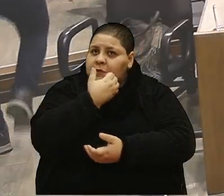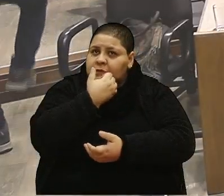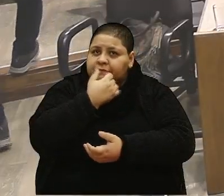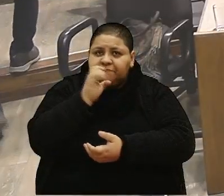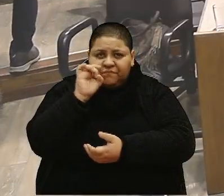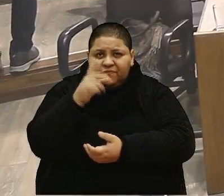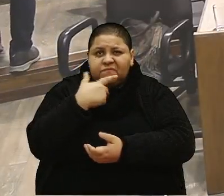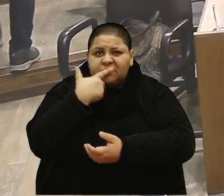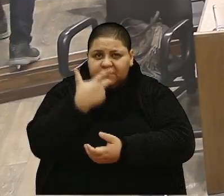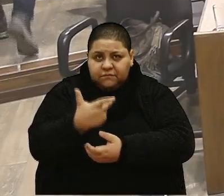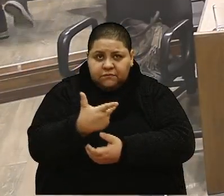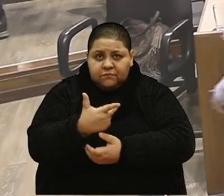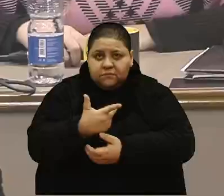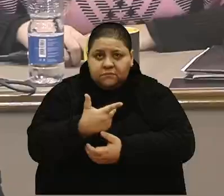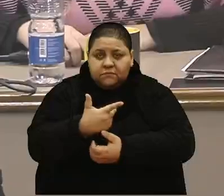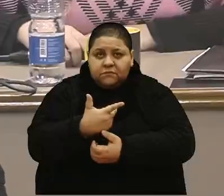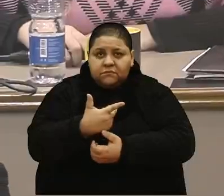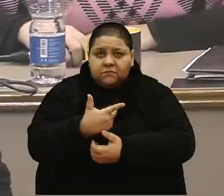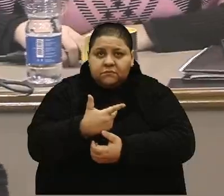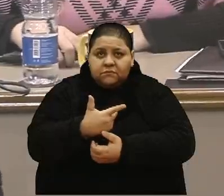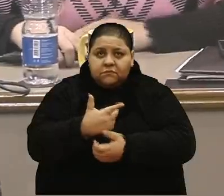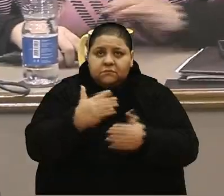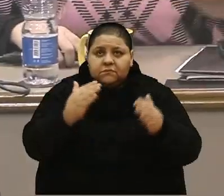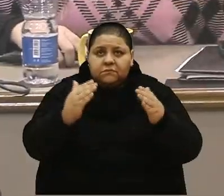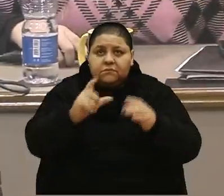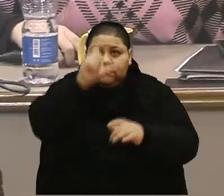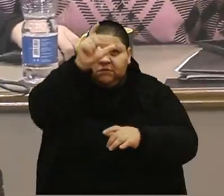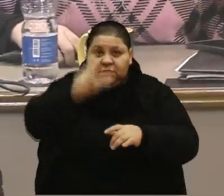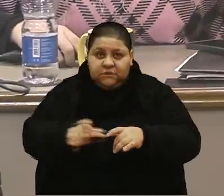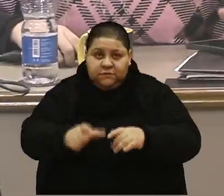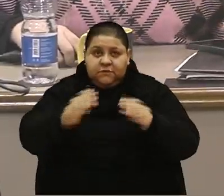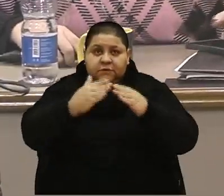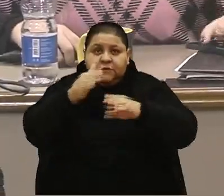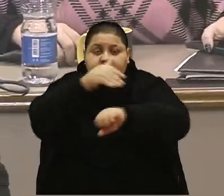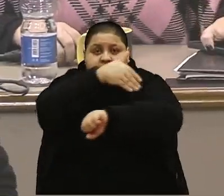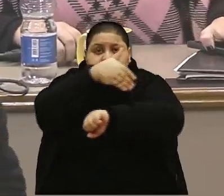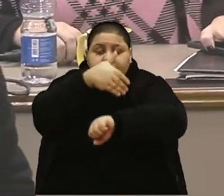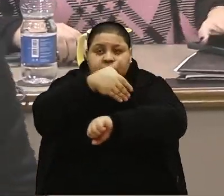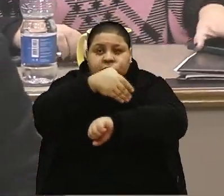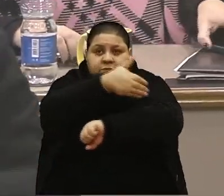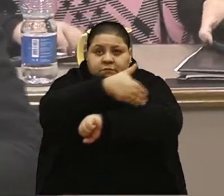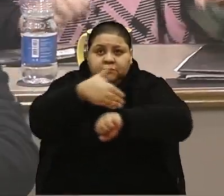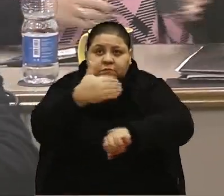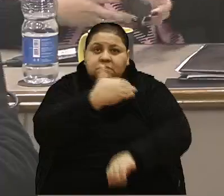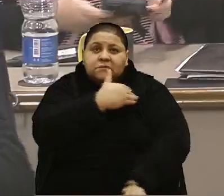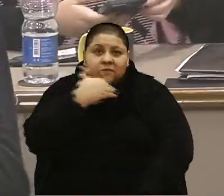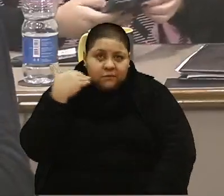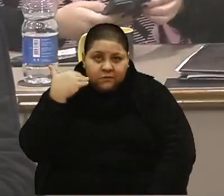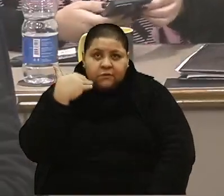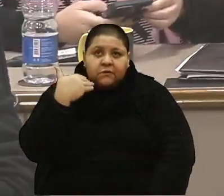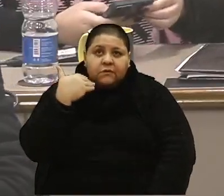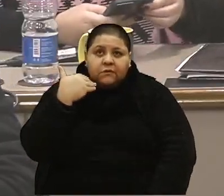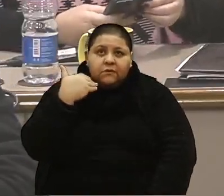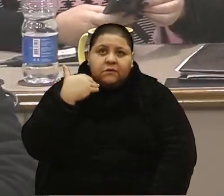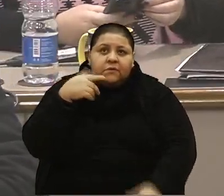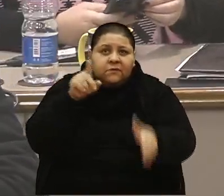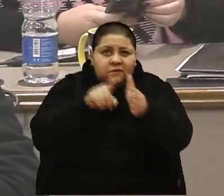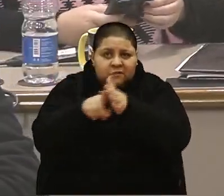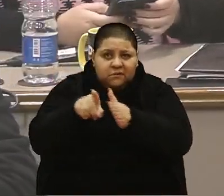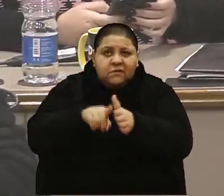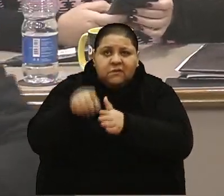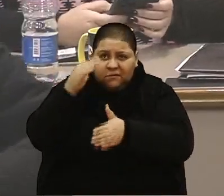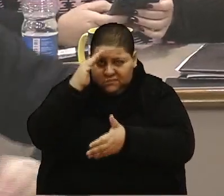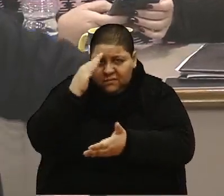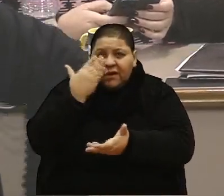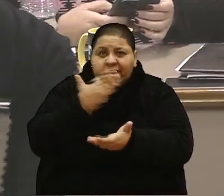só para falar sobre a questão do morador de rua que veio a falecer em princípio, estão investigando, mas certamente tenha sido